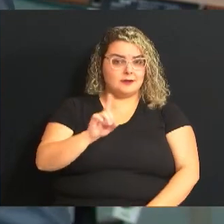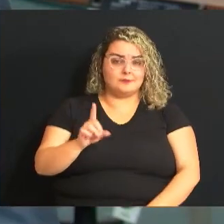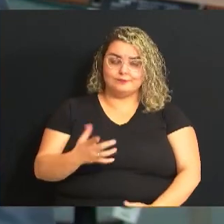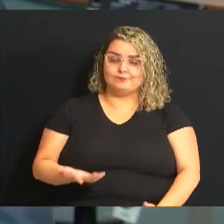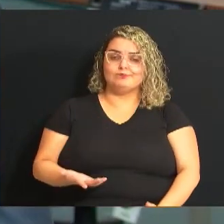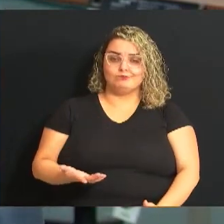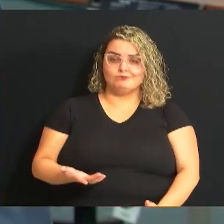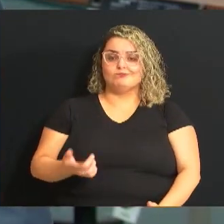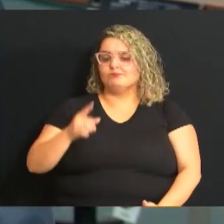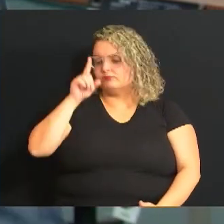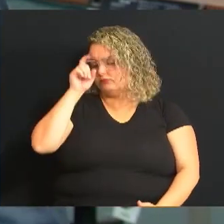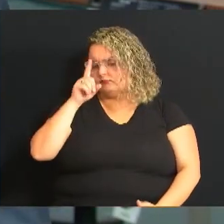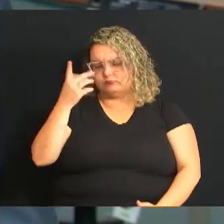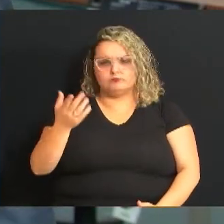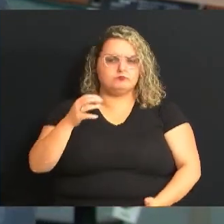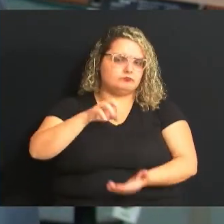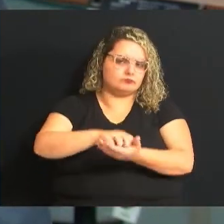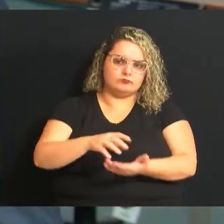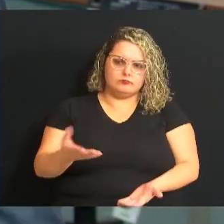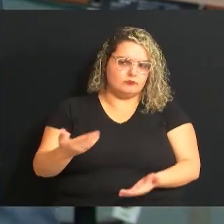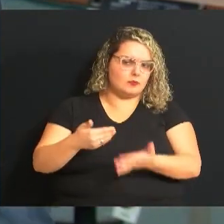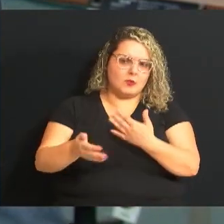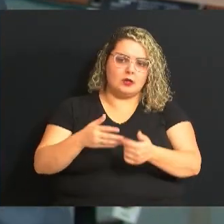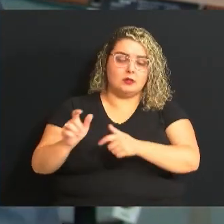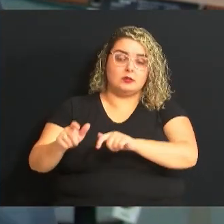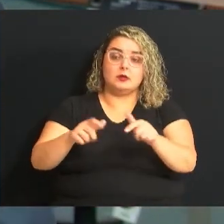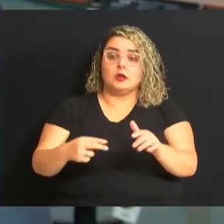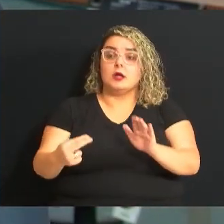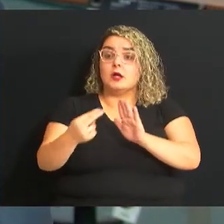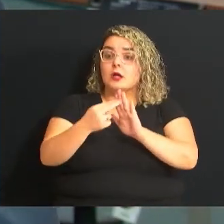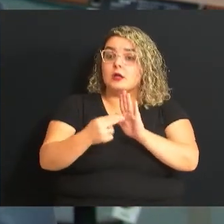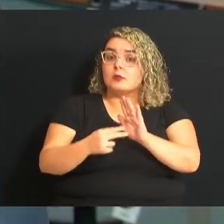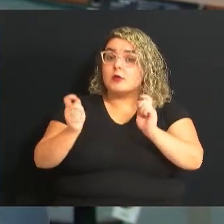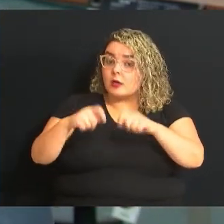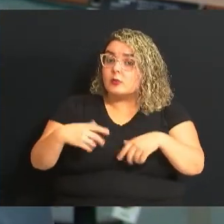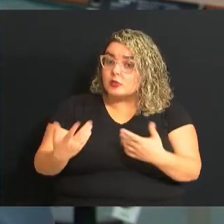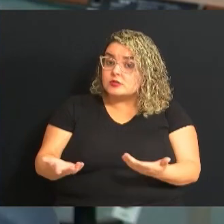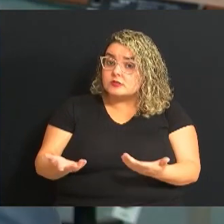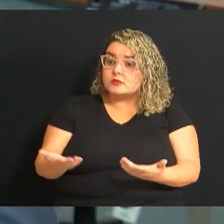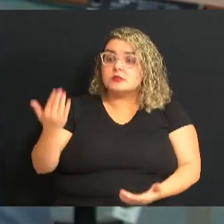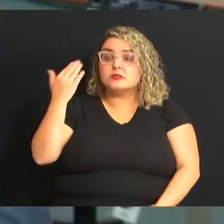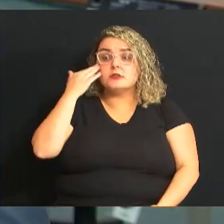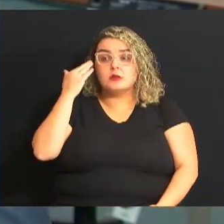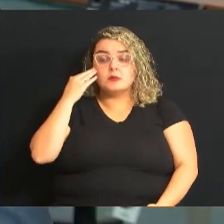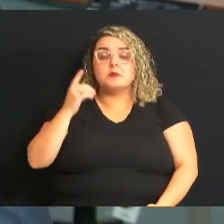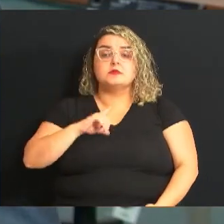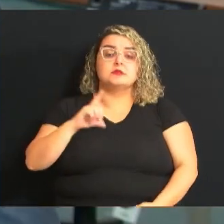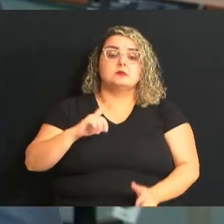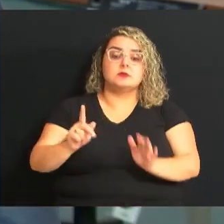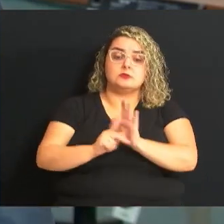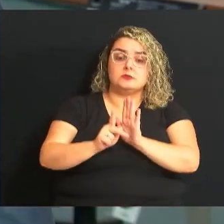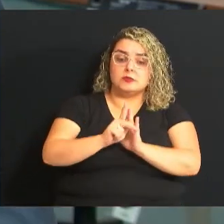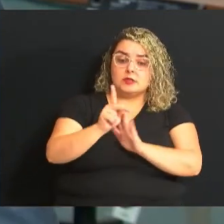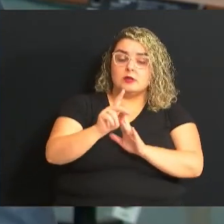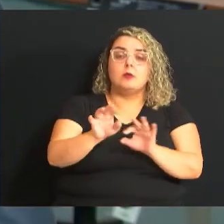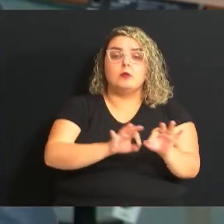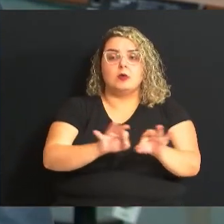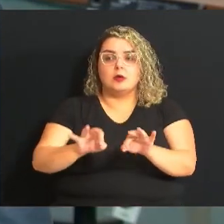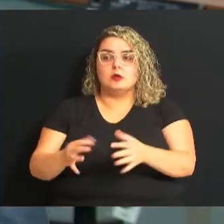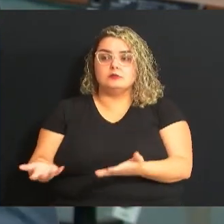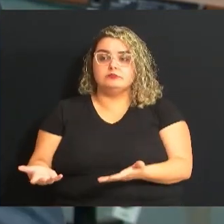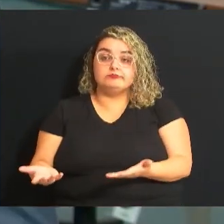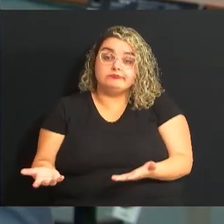prefeitura. O vereador Major Jaime protocolou um requerimento solicitando informações detalhadas